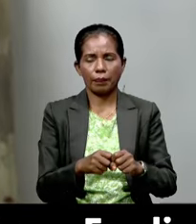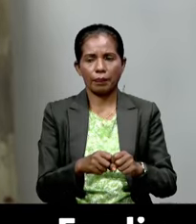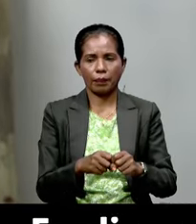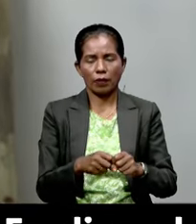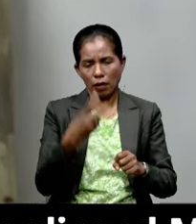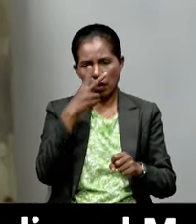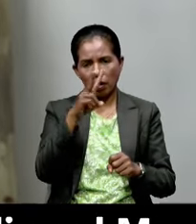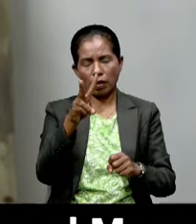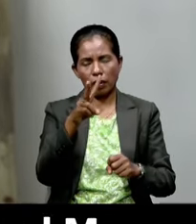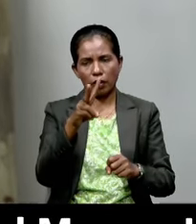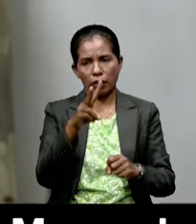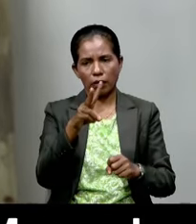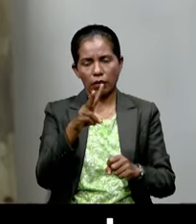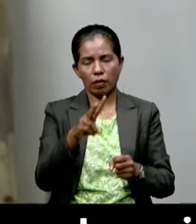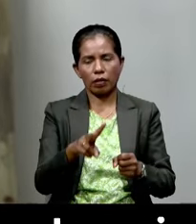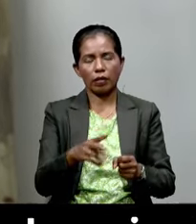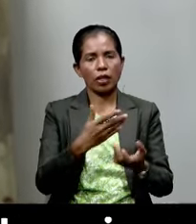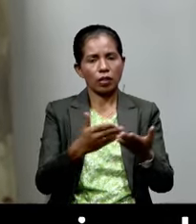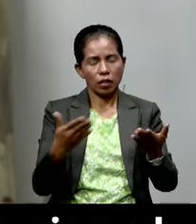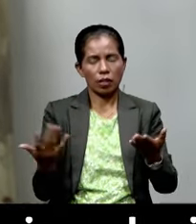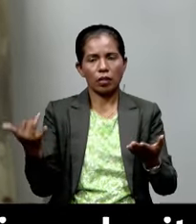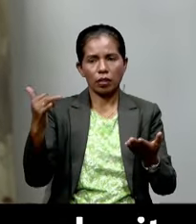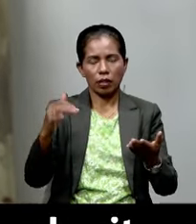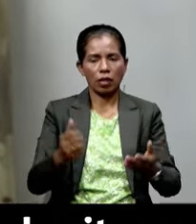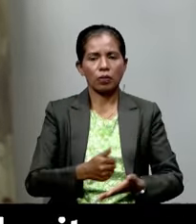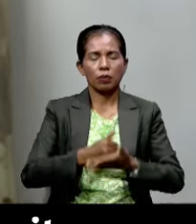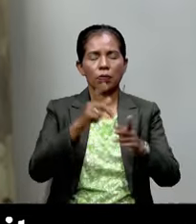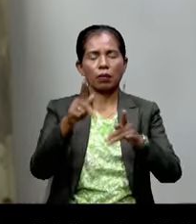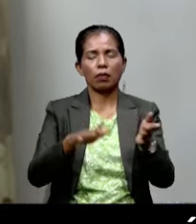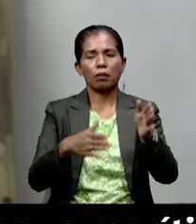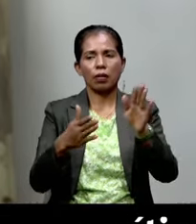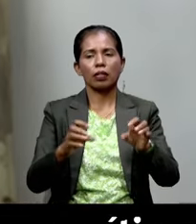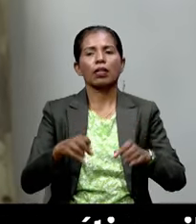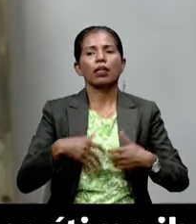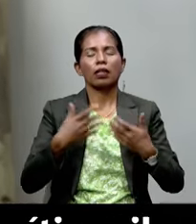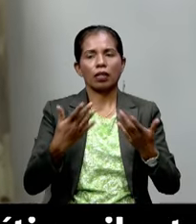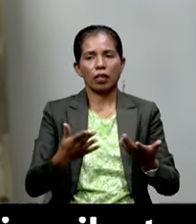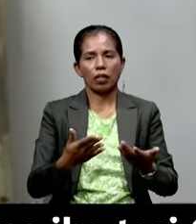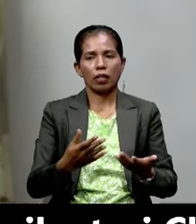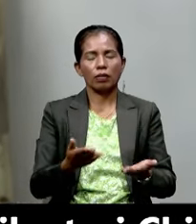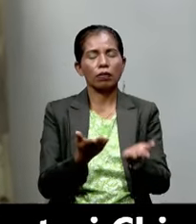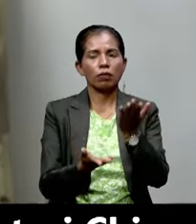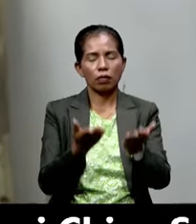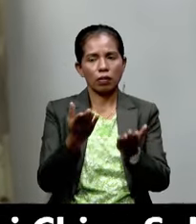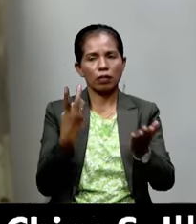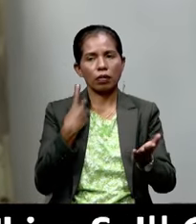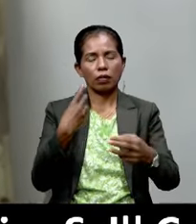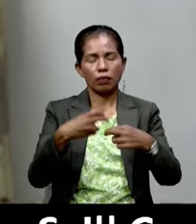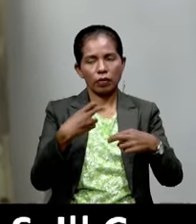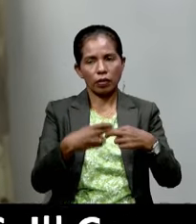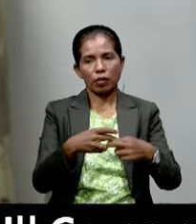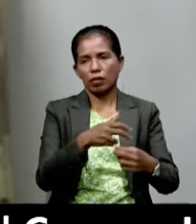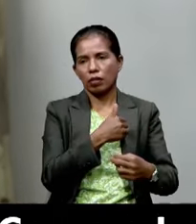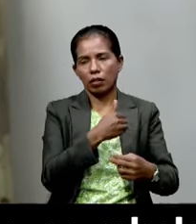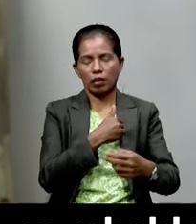hare kata prejuízo material né vai é uma mate né mais menos hira dal ruma atu suka tirane mas dal ruma susa rito tam se da